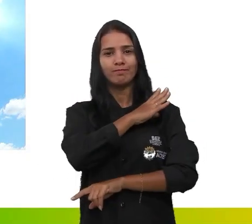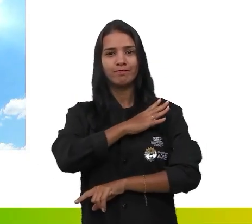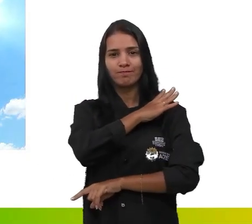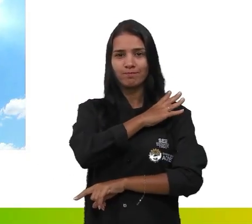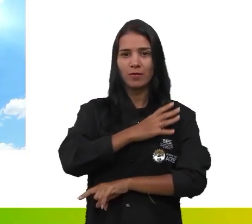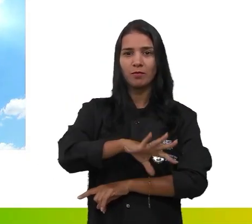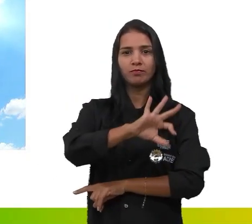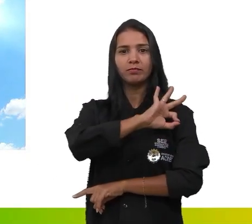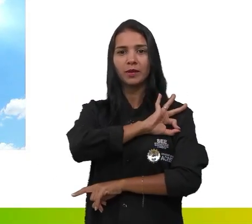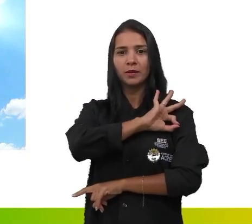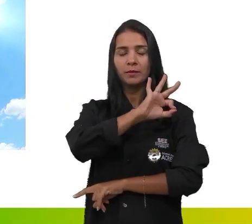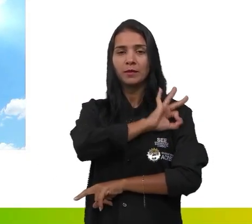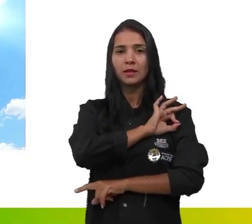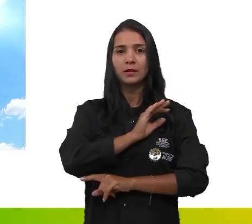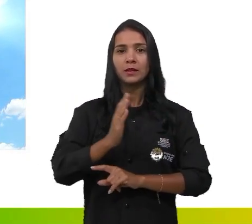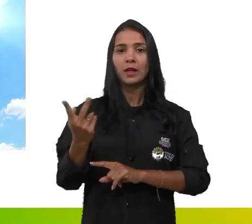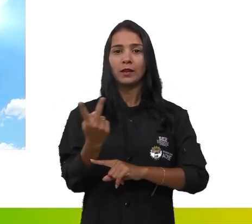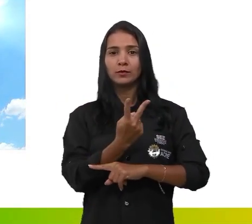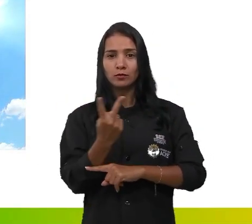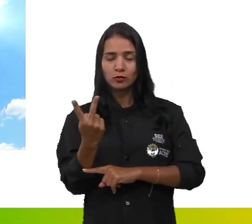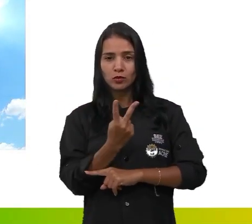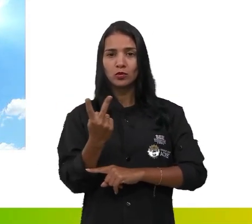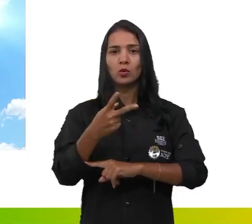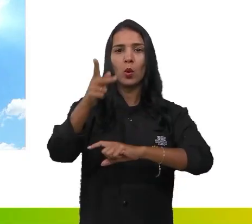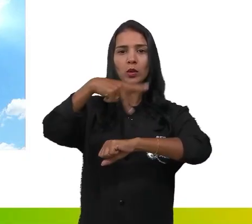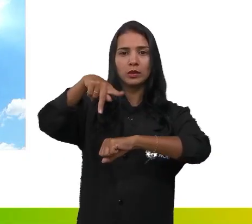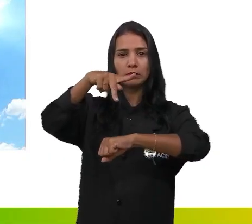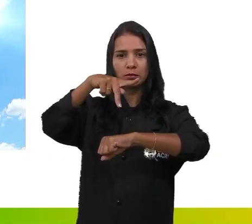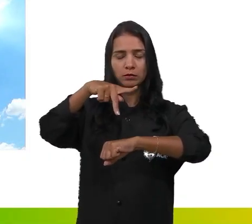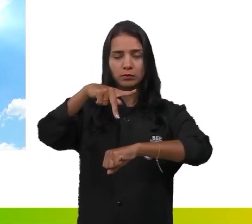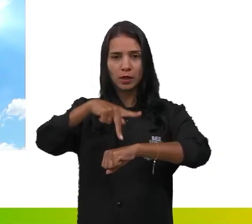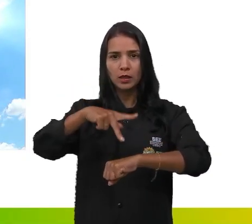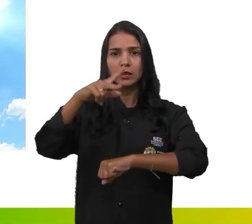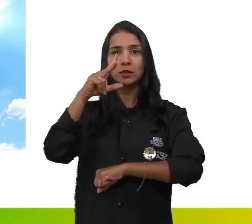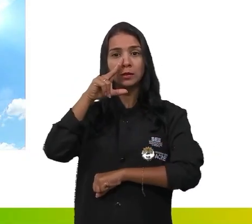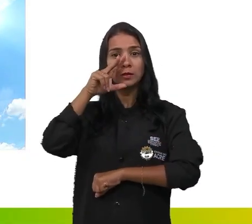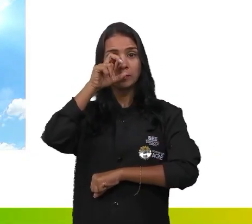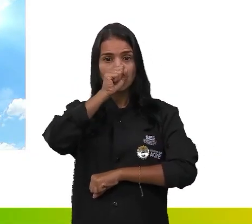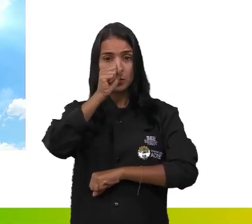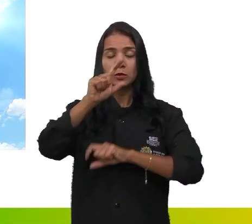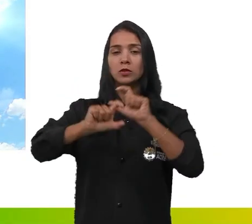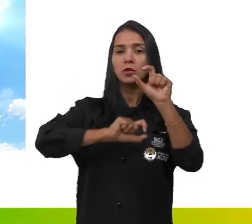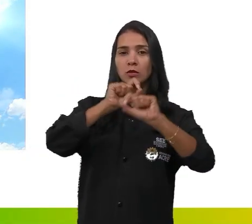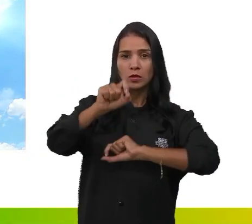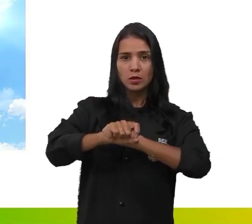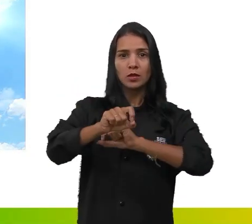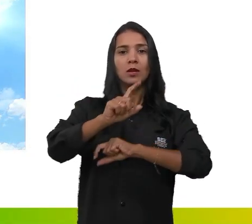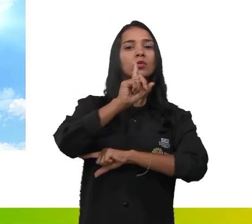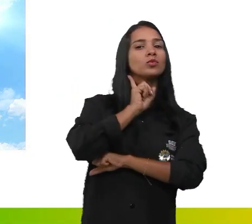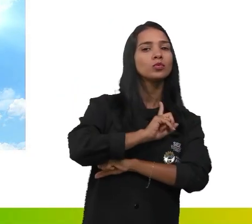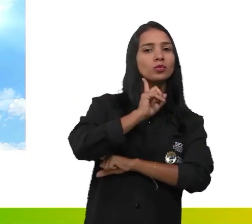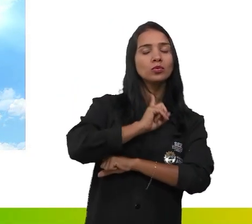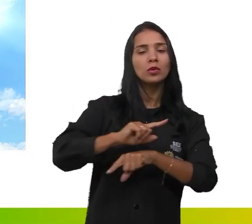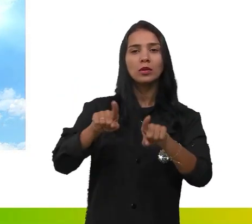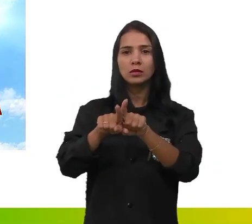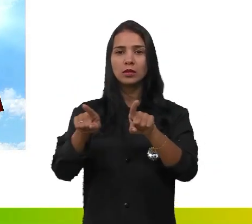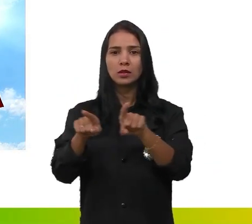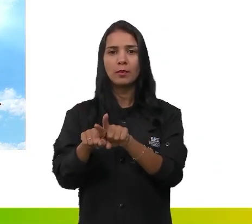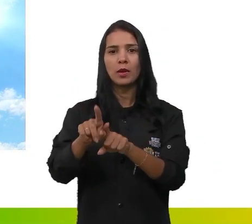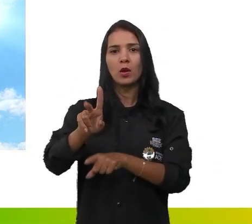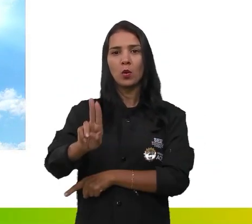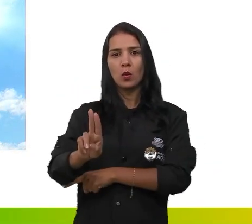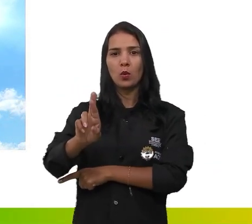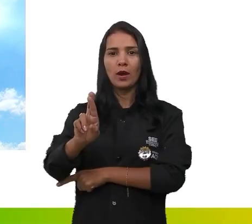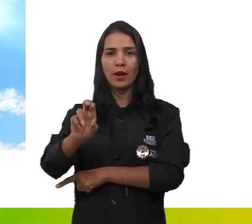entre duas grandes potências mundiais, que foi os Estados Unidos e a União Soviética. Bem,